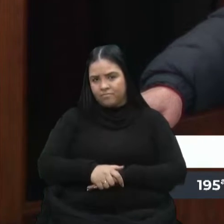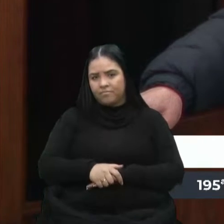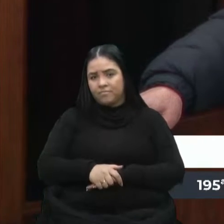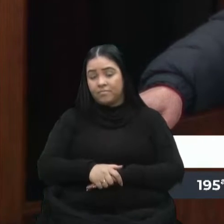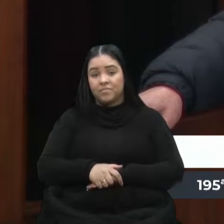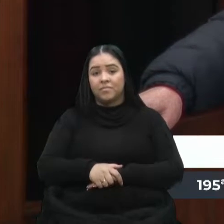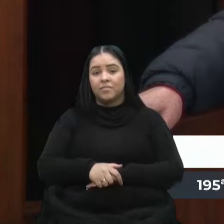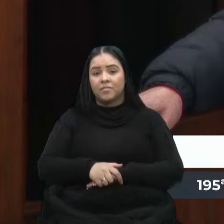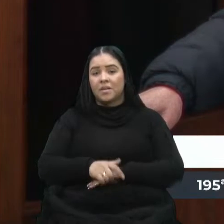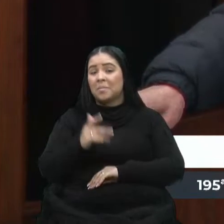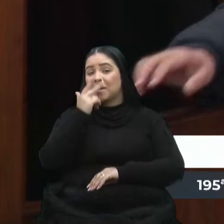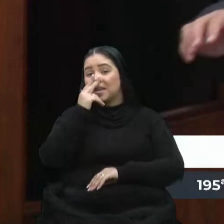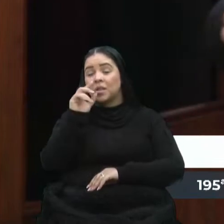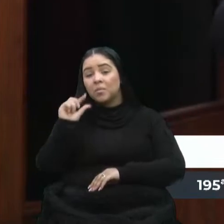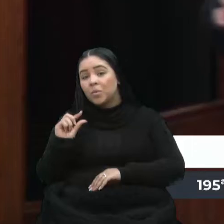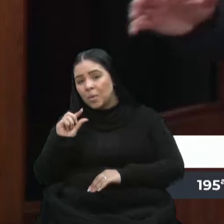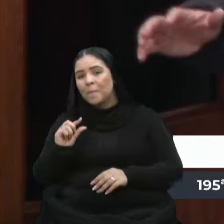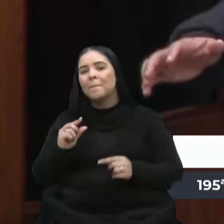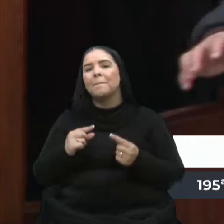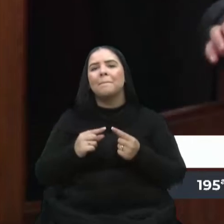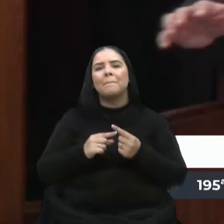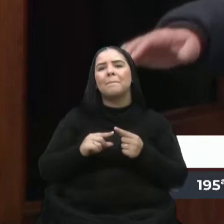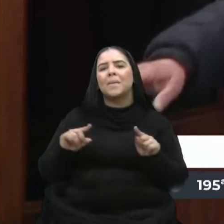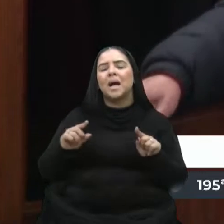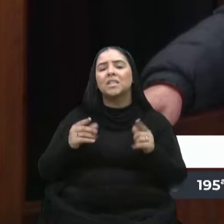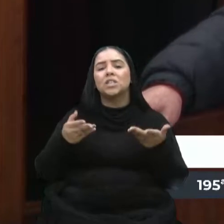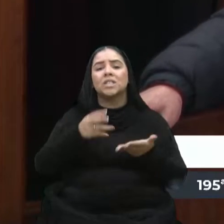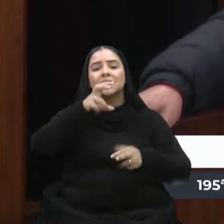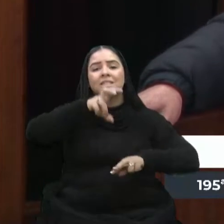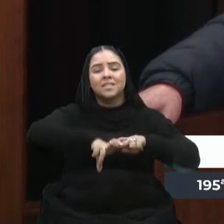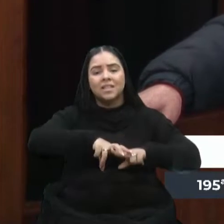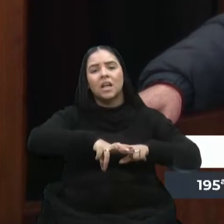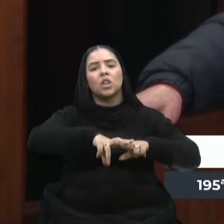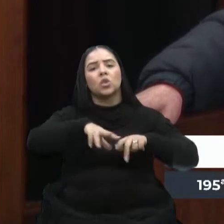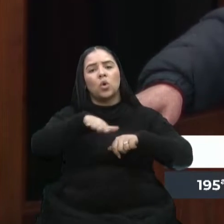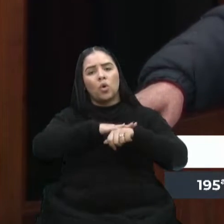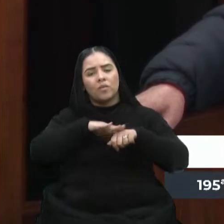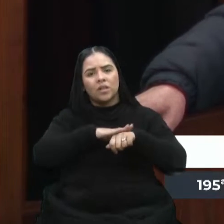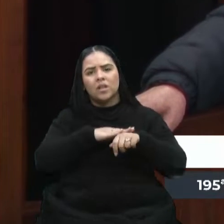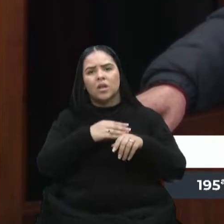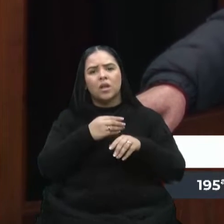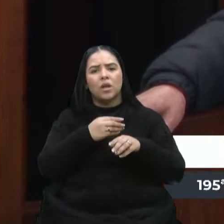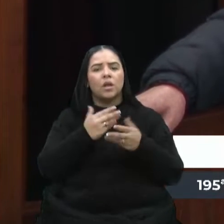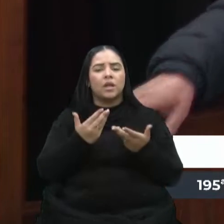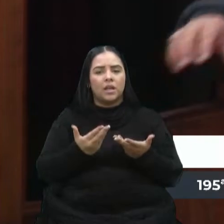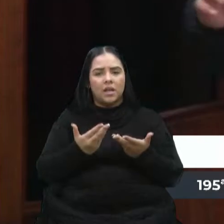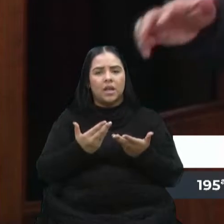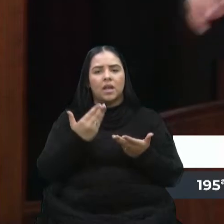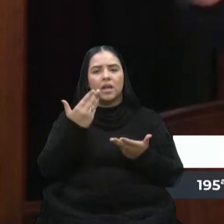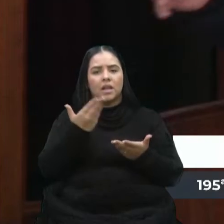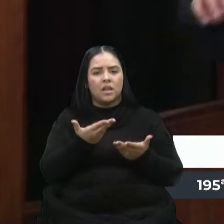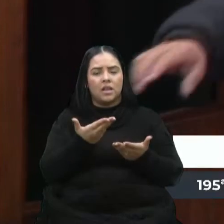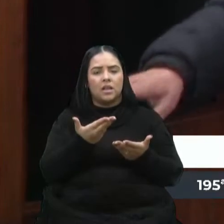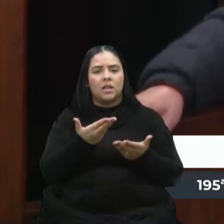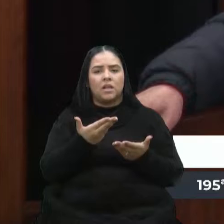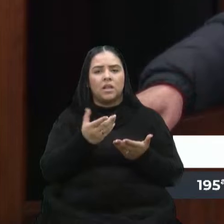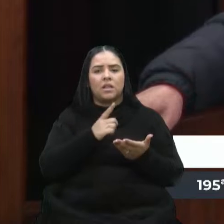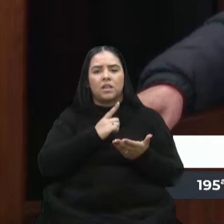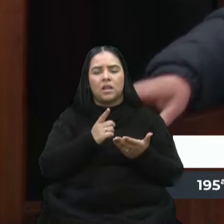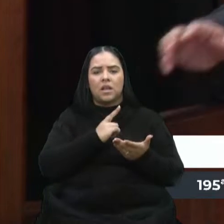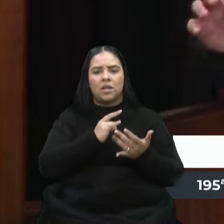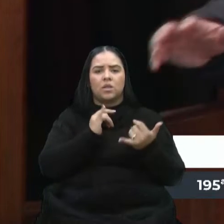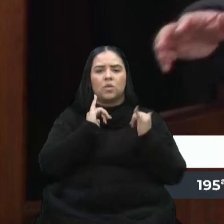parece que não é muito, mas foi sentado, foi reajustado. Agora, como ficou aquelas linhas de ônibus que ia